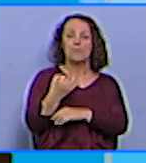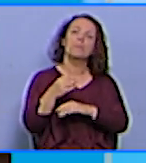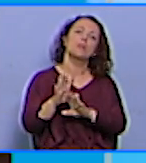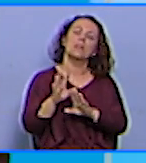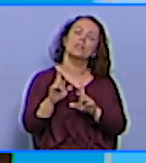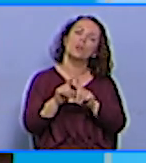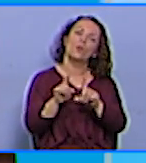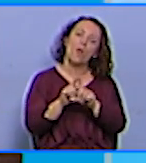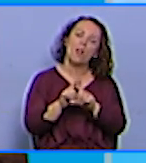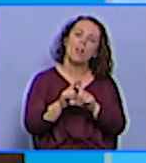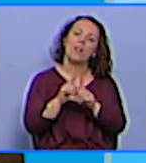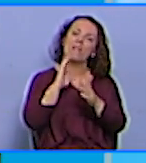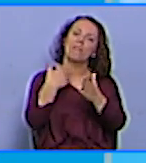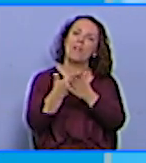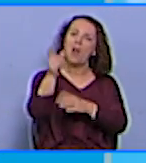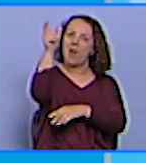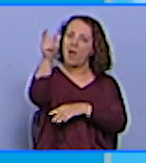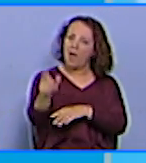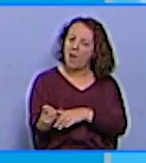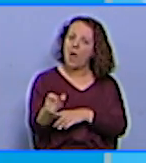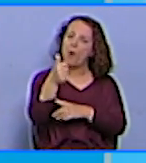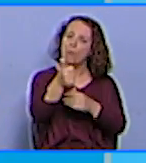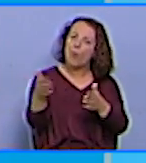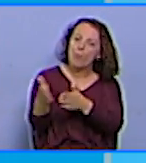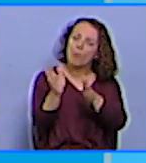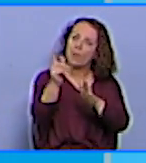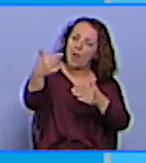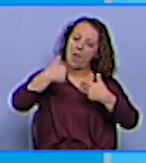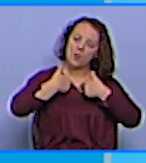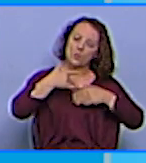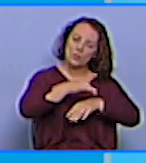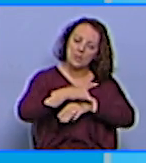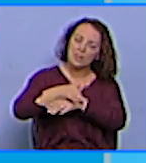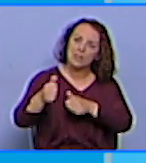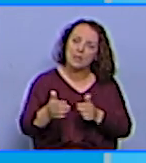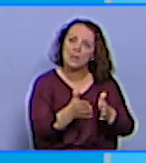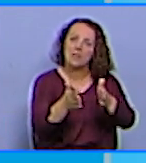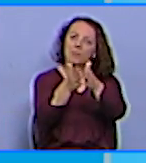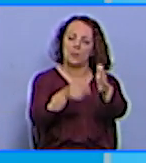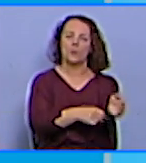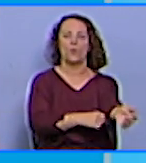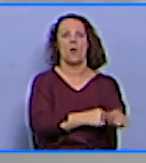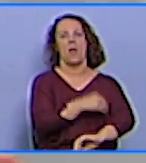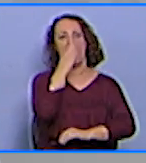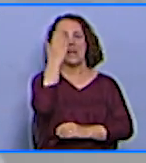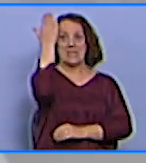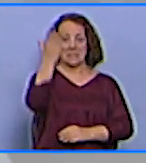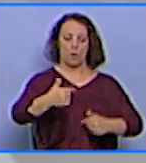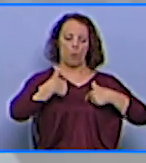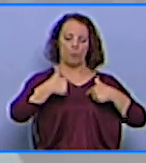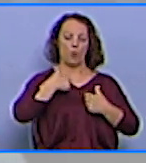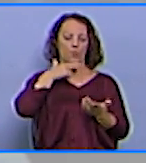seja Ele, de facto, o bom pastor e que nos conduz no caminho que é Ele próprio. Ser caminho, ser verdade e ser